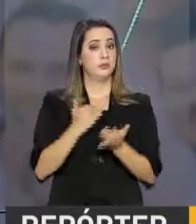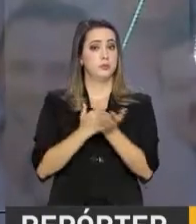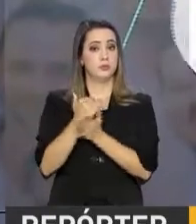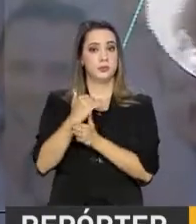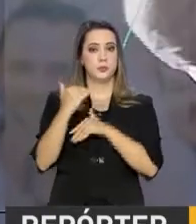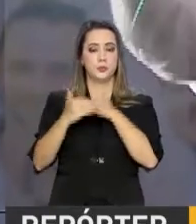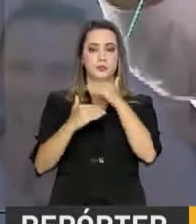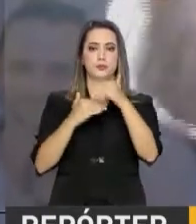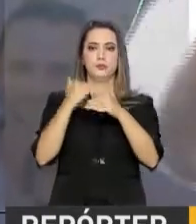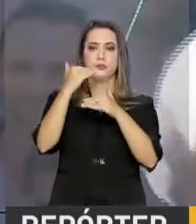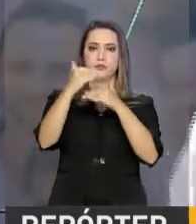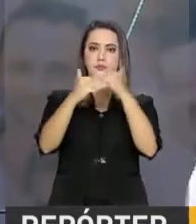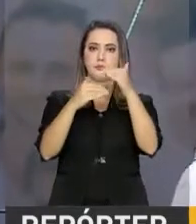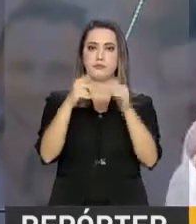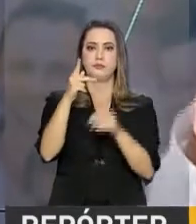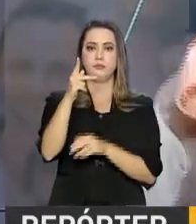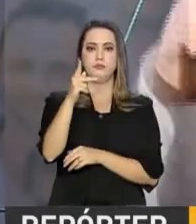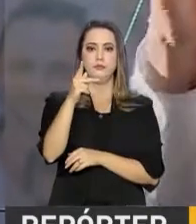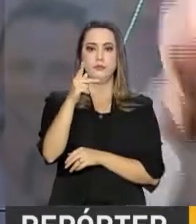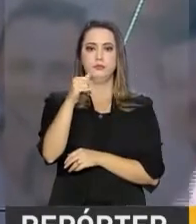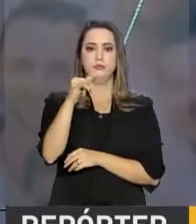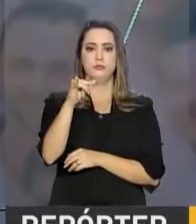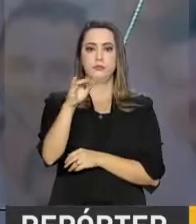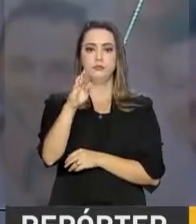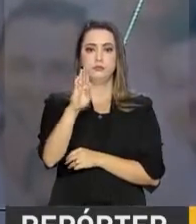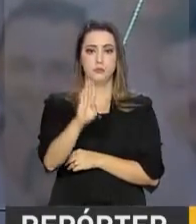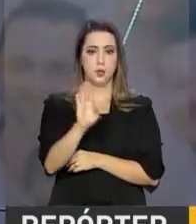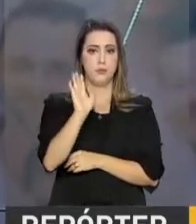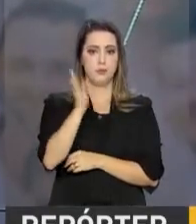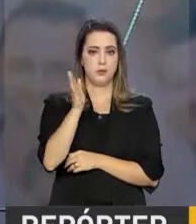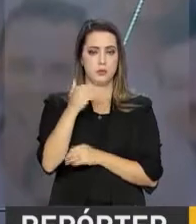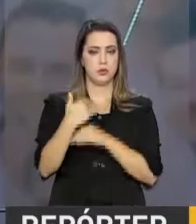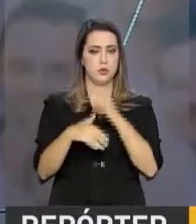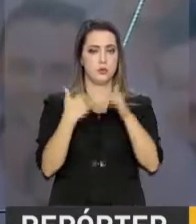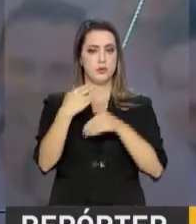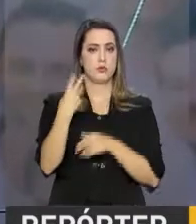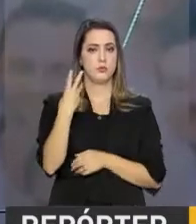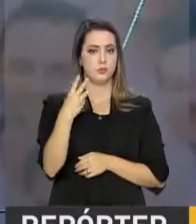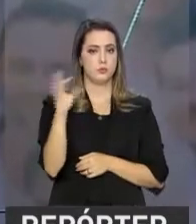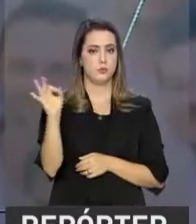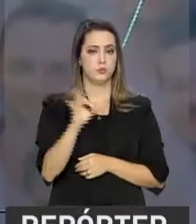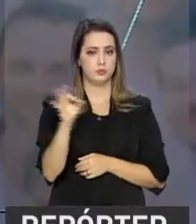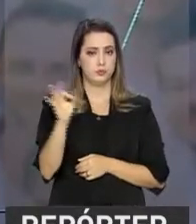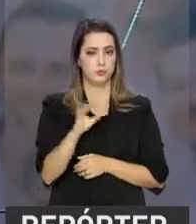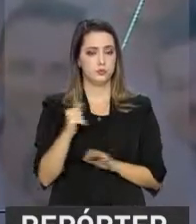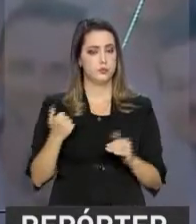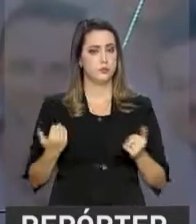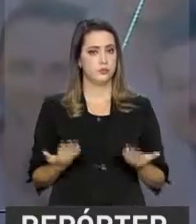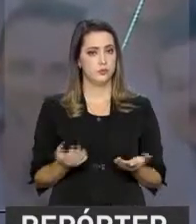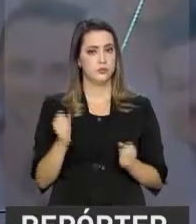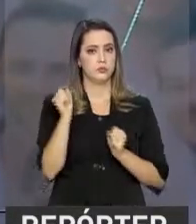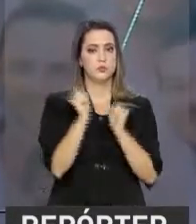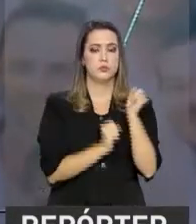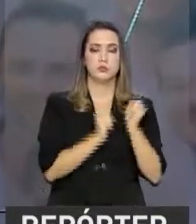PIB brasileiro já está num ritmo de crescimento para esse ano de 3%. E